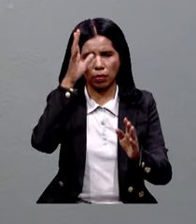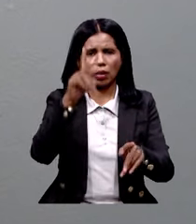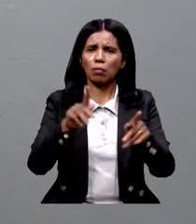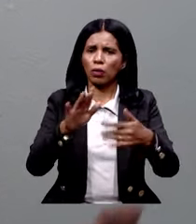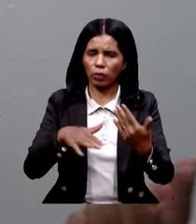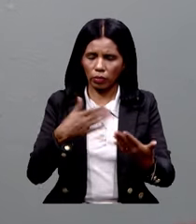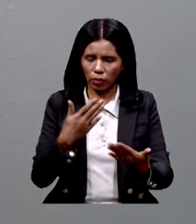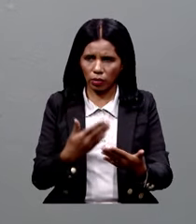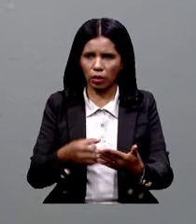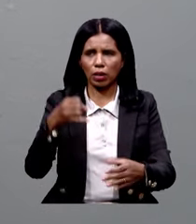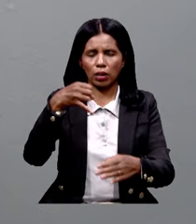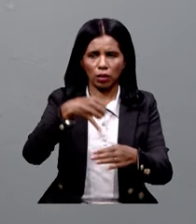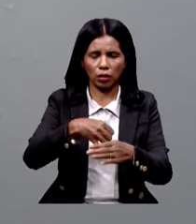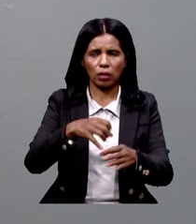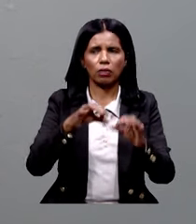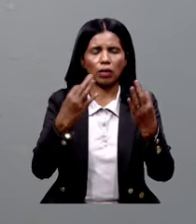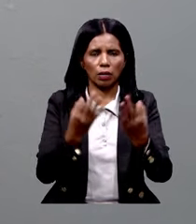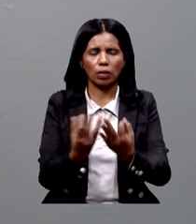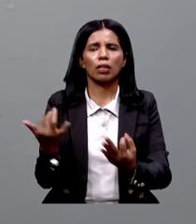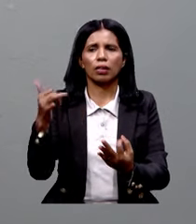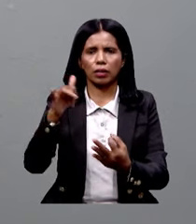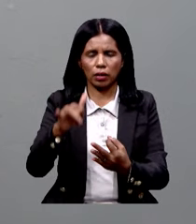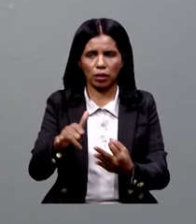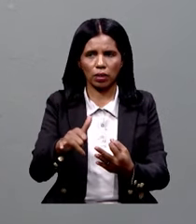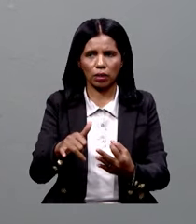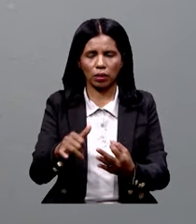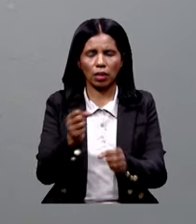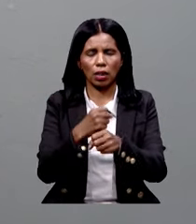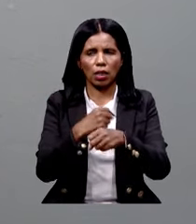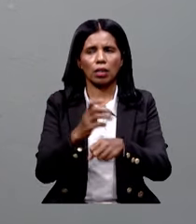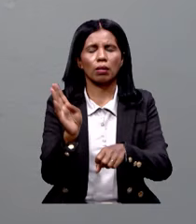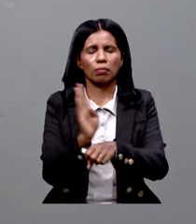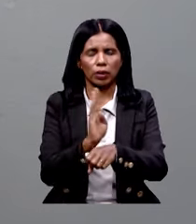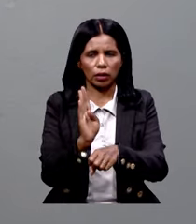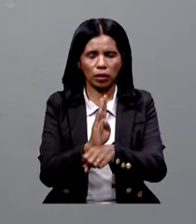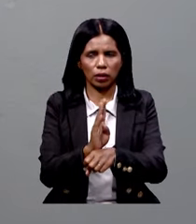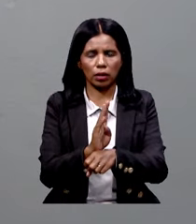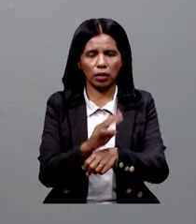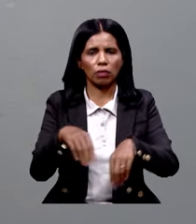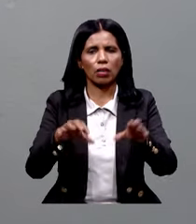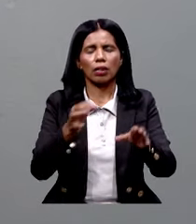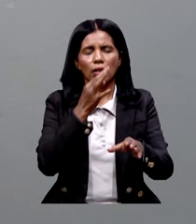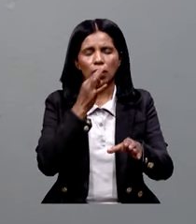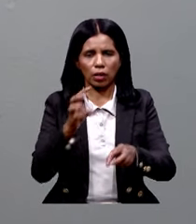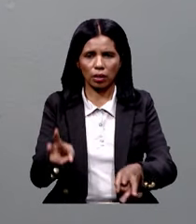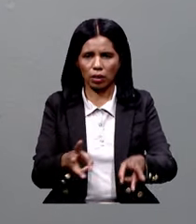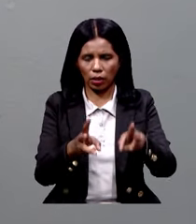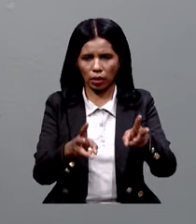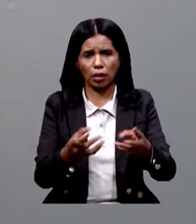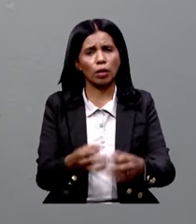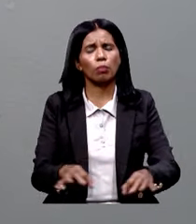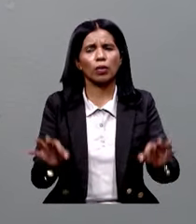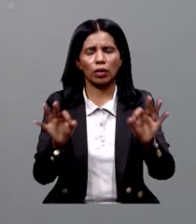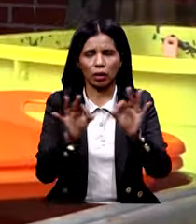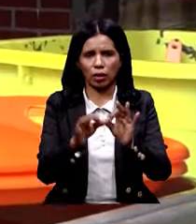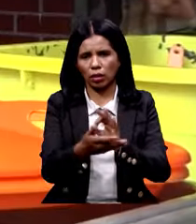sociedade inclui familia serne be ma halo negosia ba culinaria i dala ninin sira importância macané